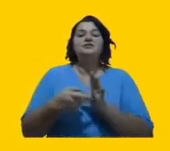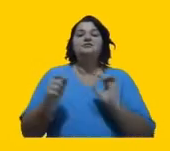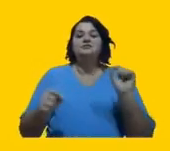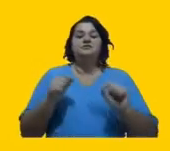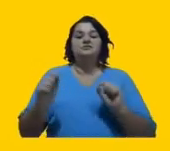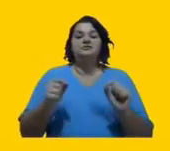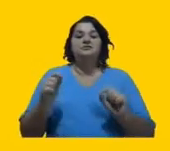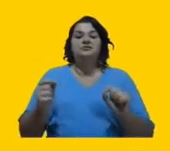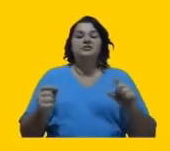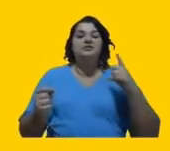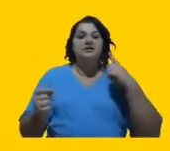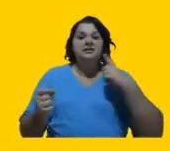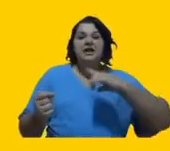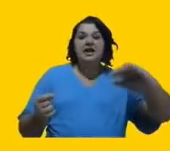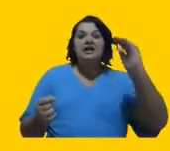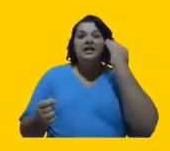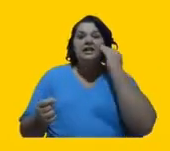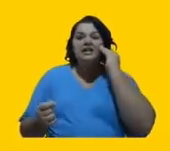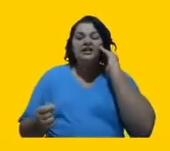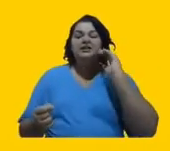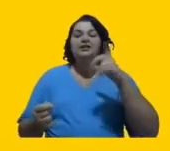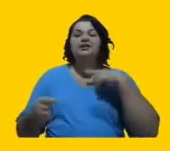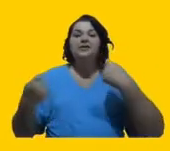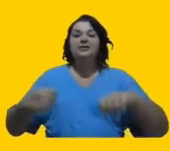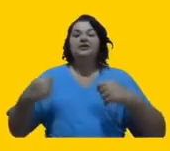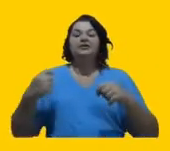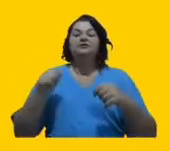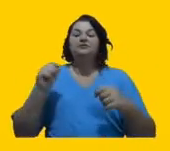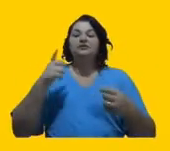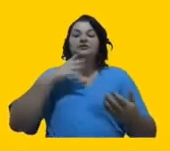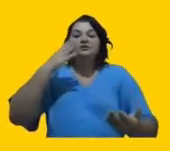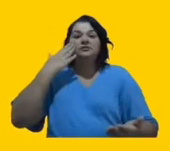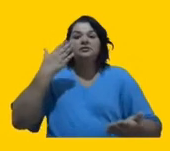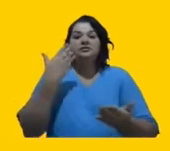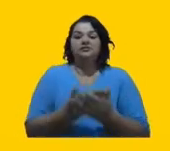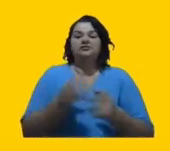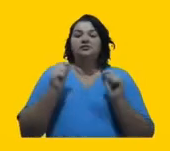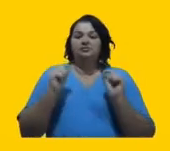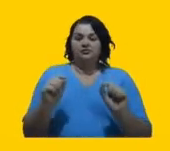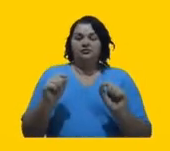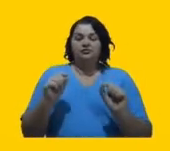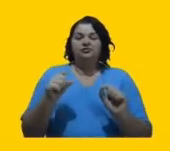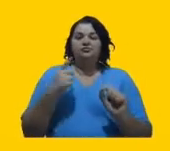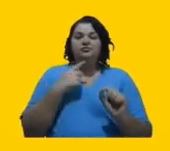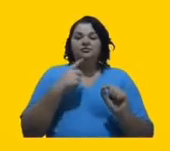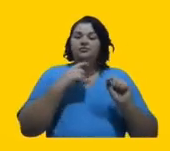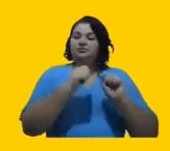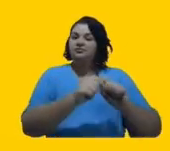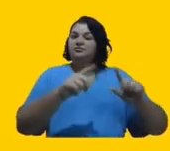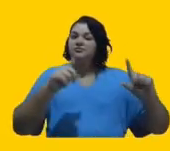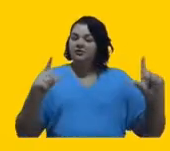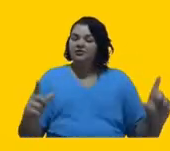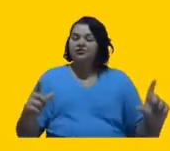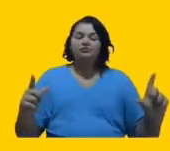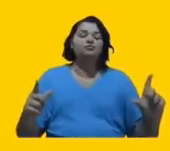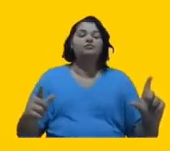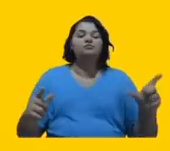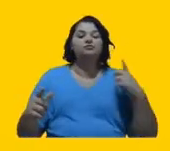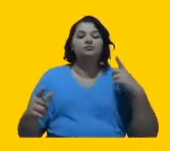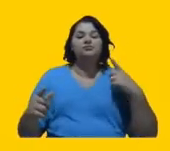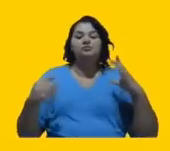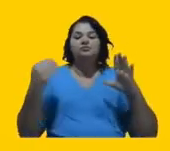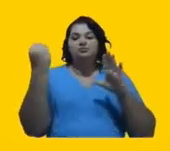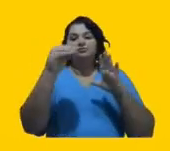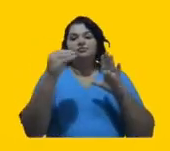está compreendendo que é preciso considerar o que nós temos, que nós destacamos, né? E temos colocado